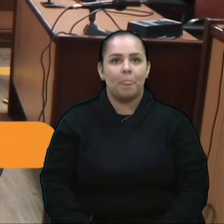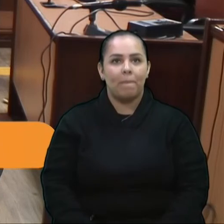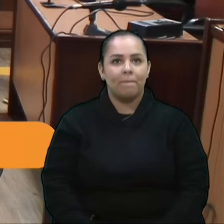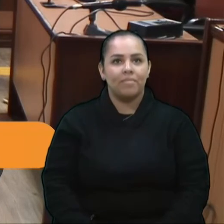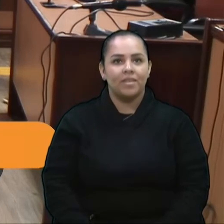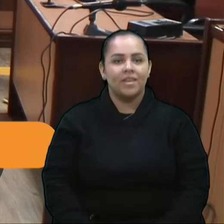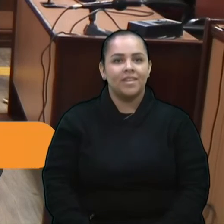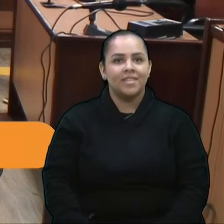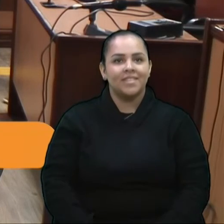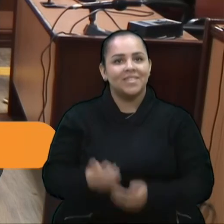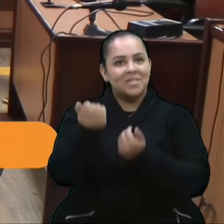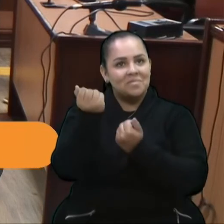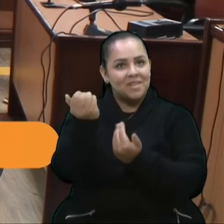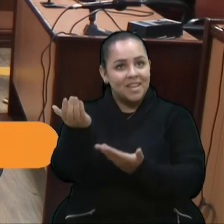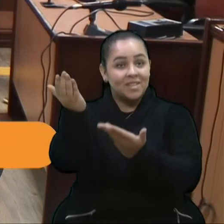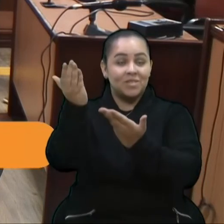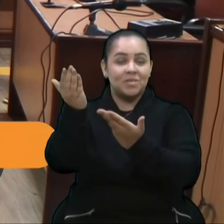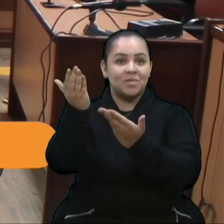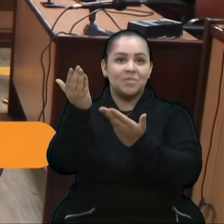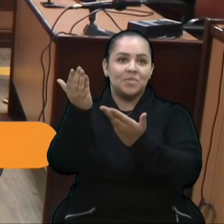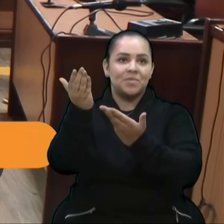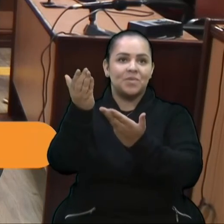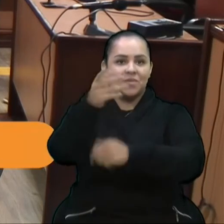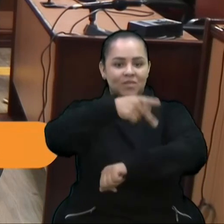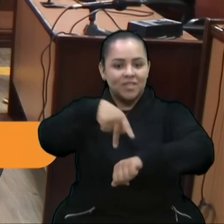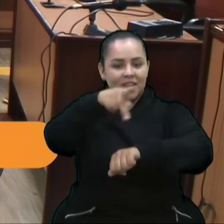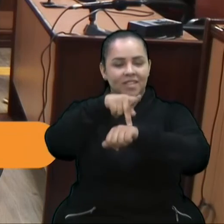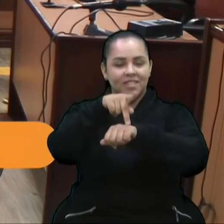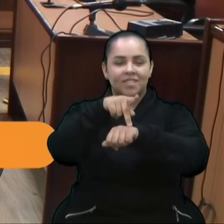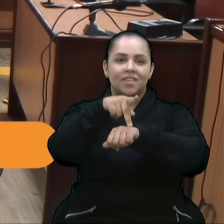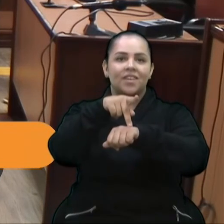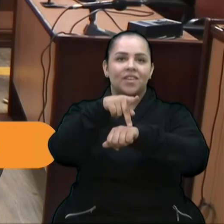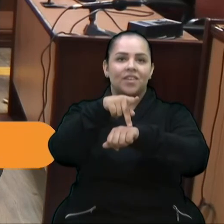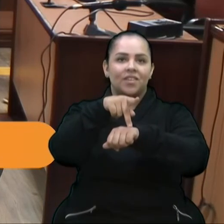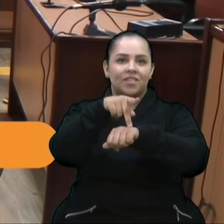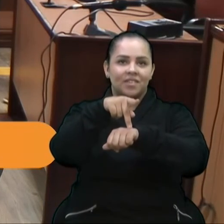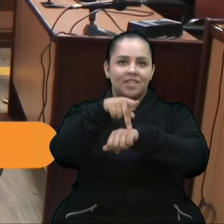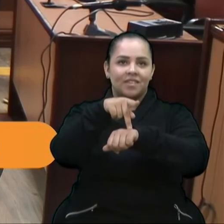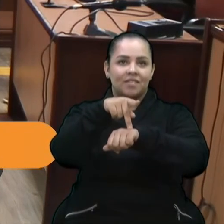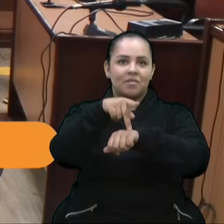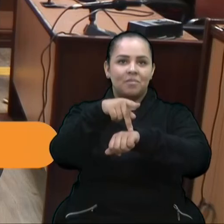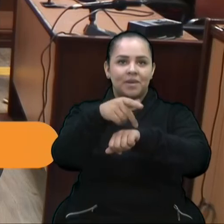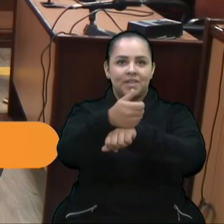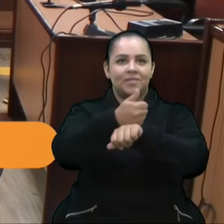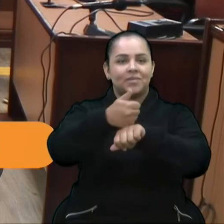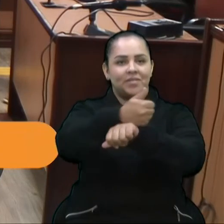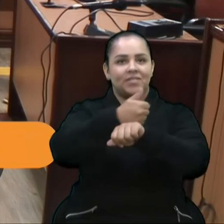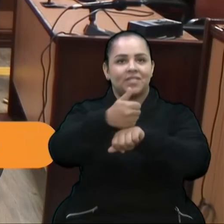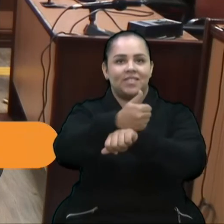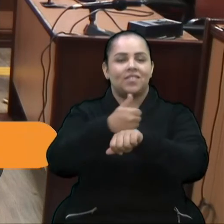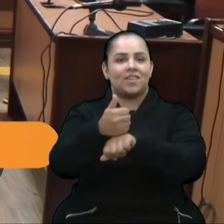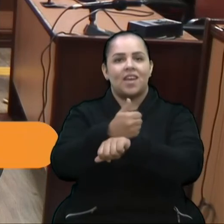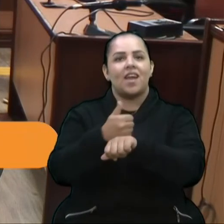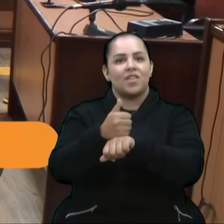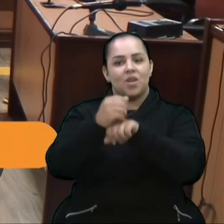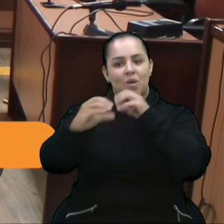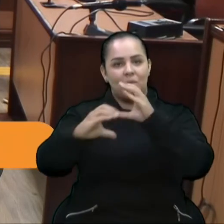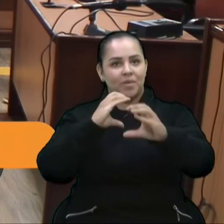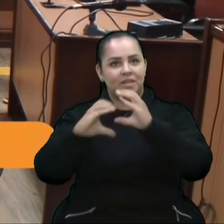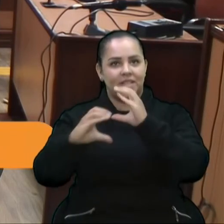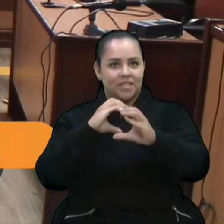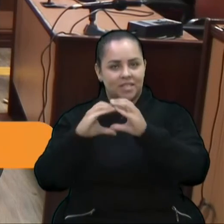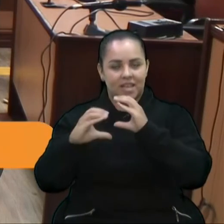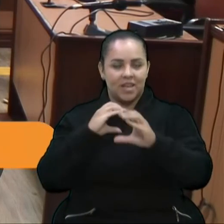Essa homenagem dos profissionais de comunicação e a lembrança a todos aqueles que estão aqui e a outros colegas que nesse momento não